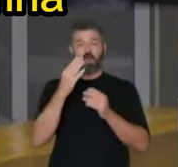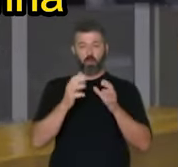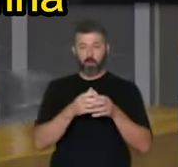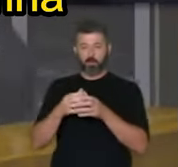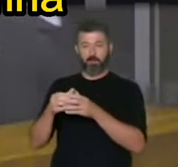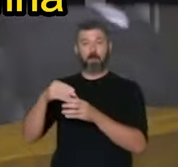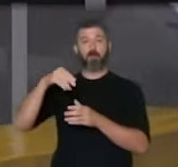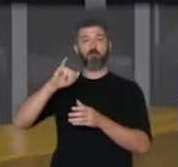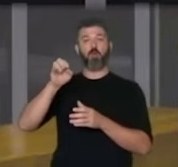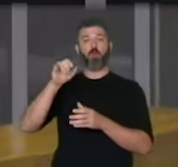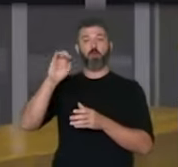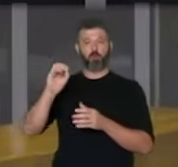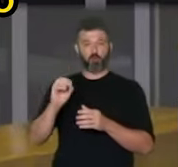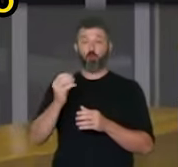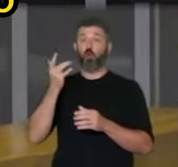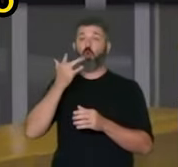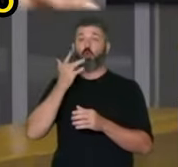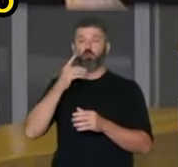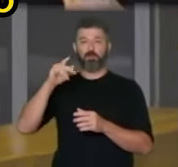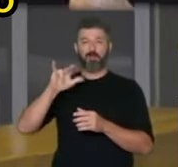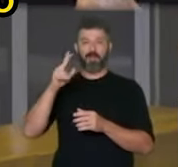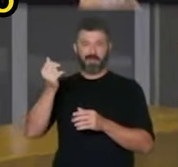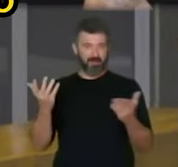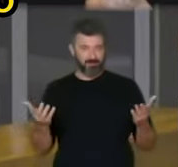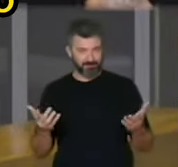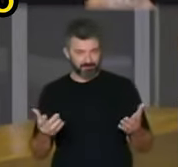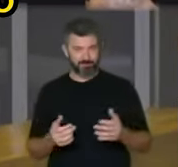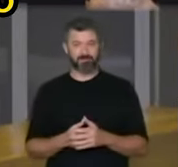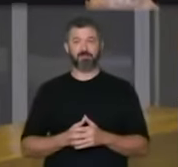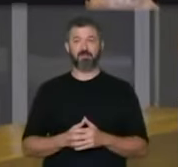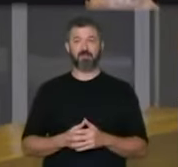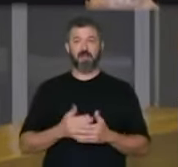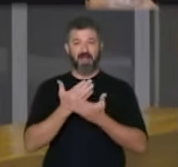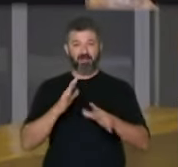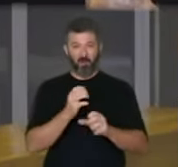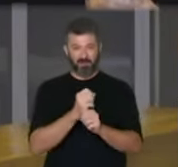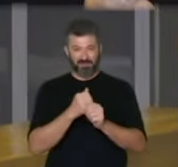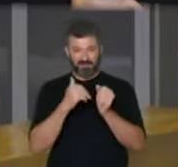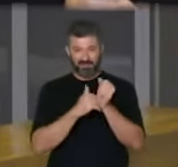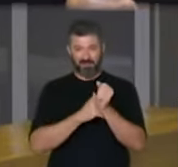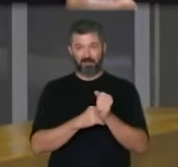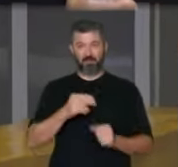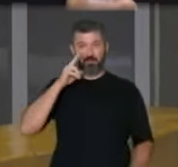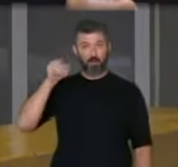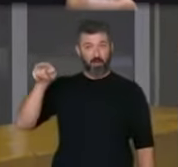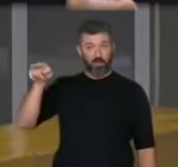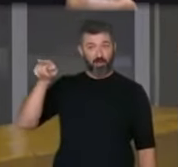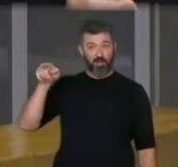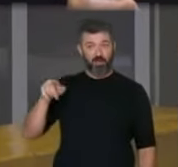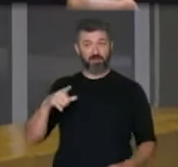miojo sabor picanha. Disse que acabaria com orçamento secreto. Aí você vê, tem